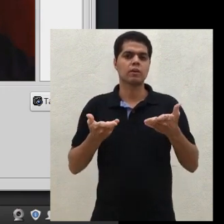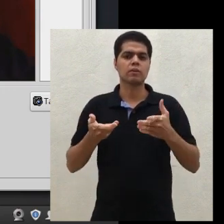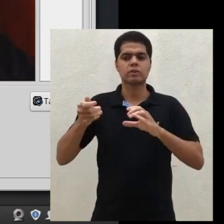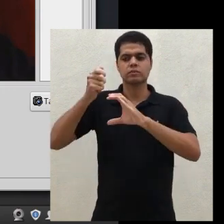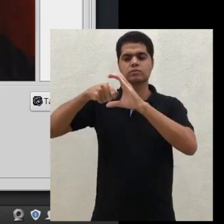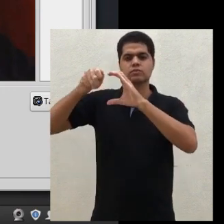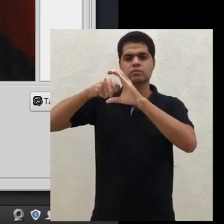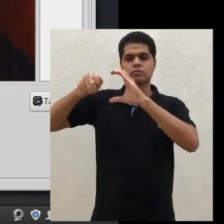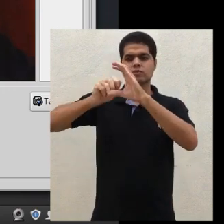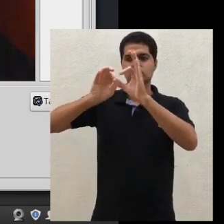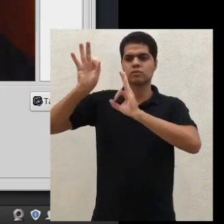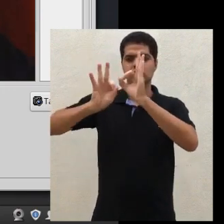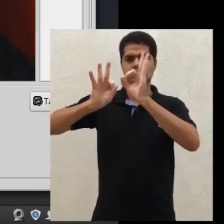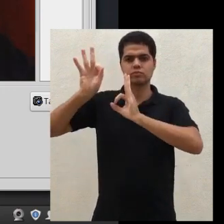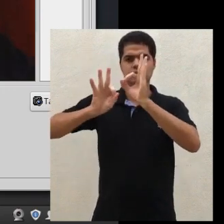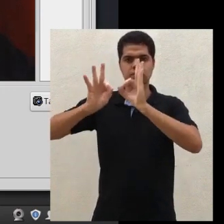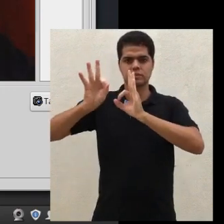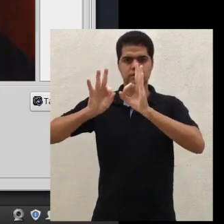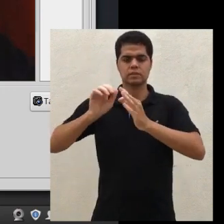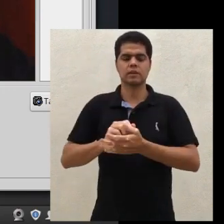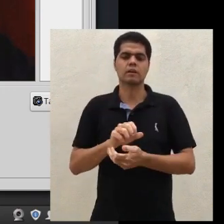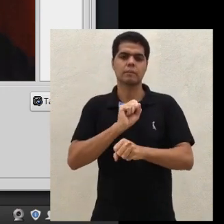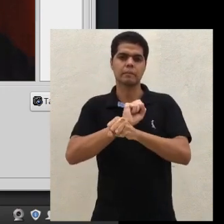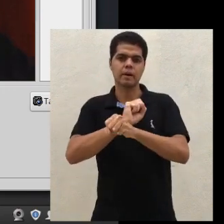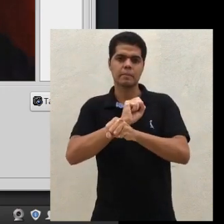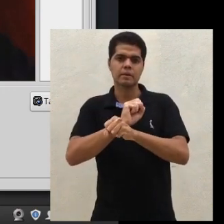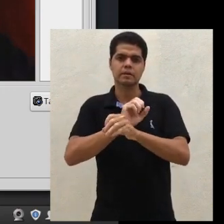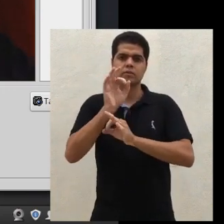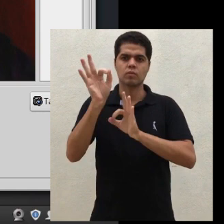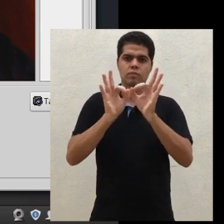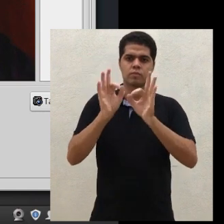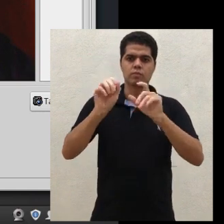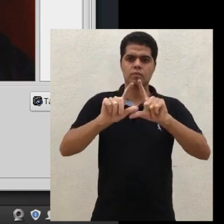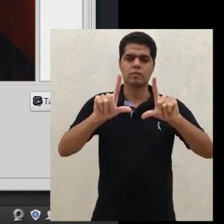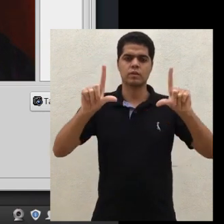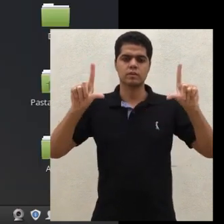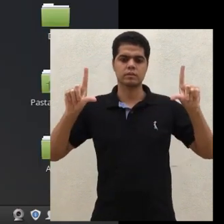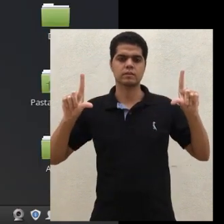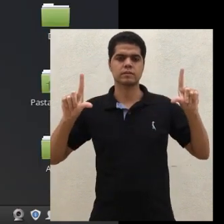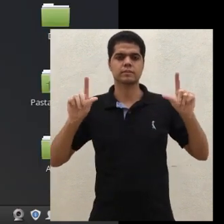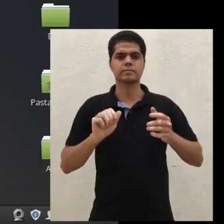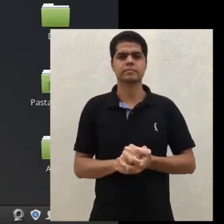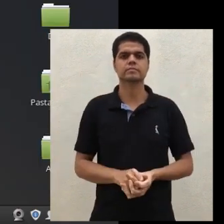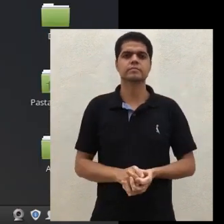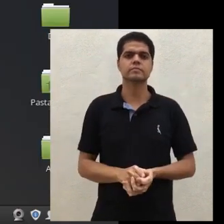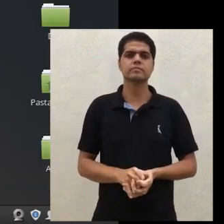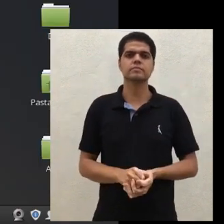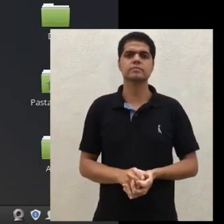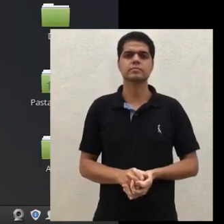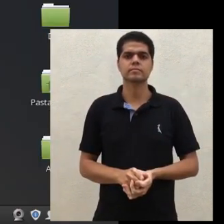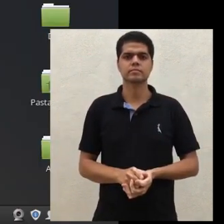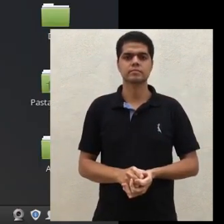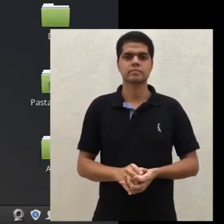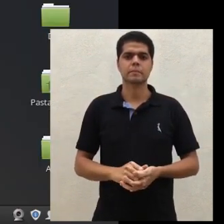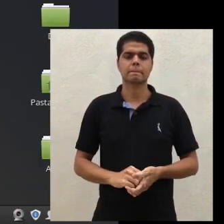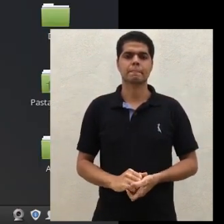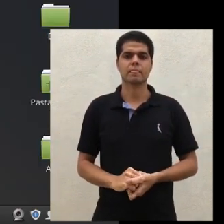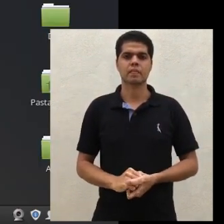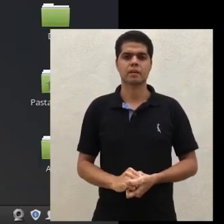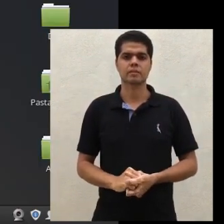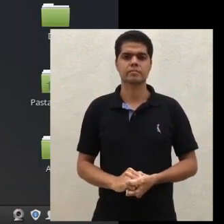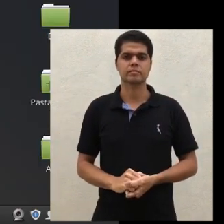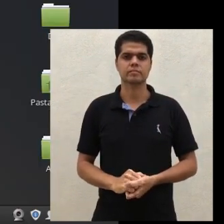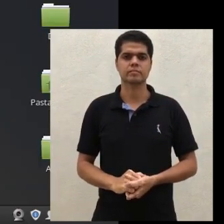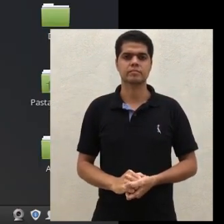Eu vou tentar ajustar o meu vídeo aqui. Deixa eu ver se eu consigo colocar ele menorzinho, ok? E vou deixar aqui